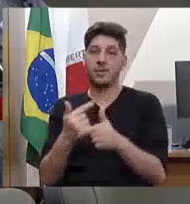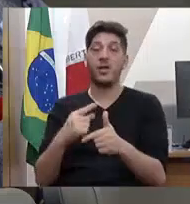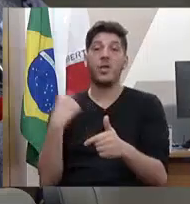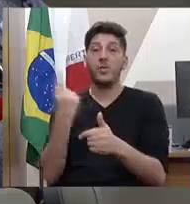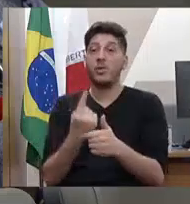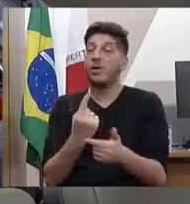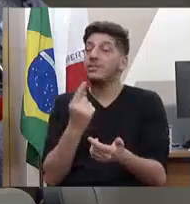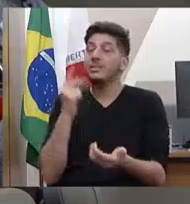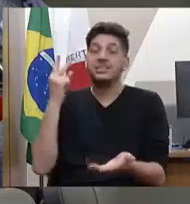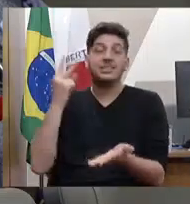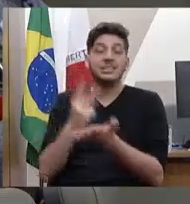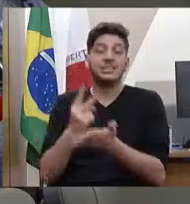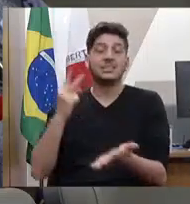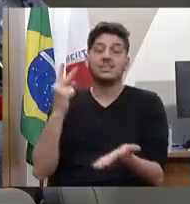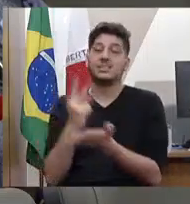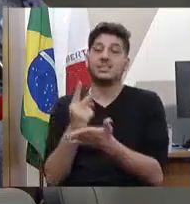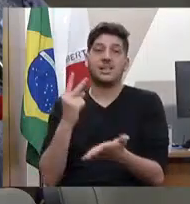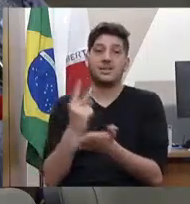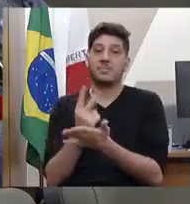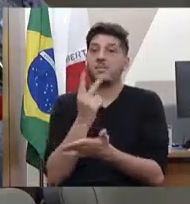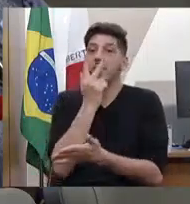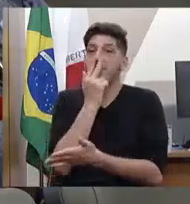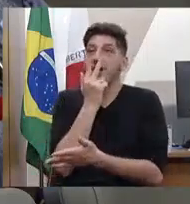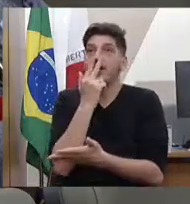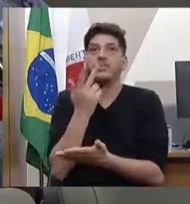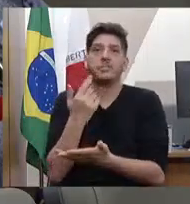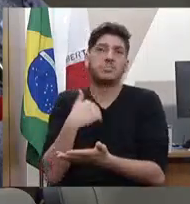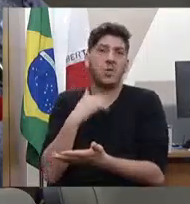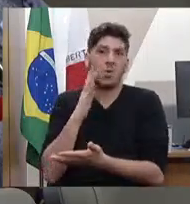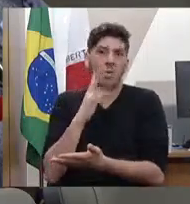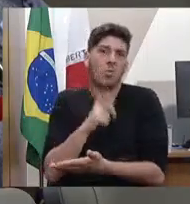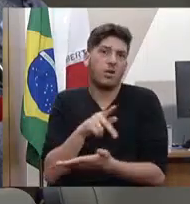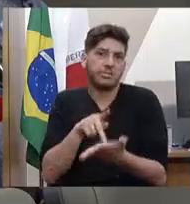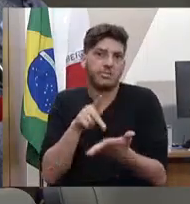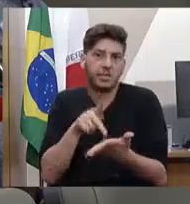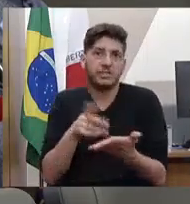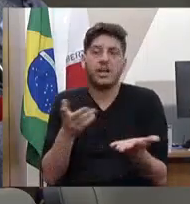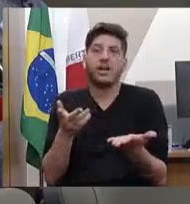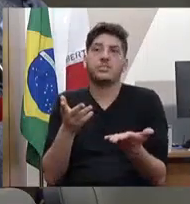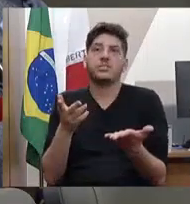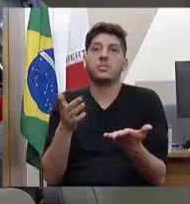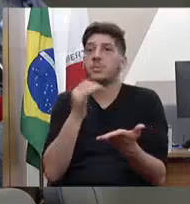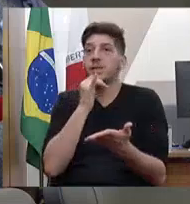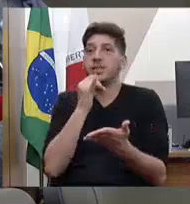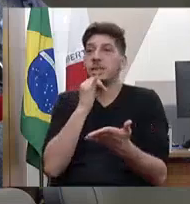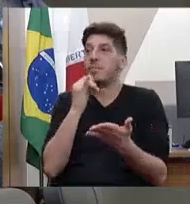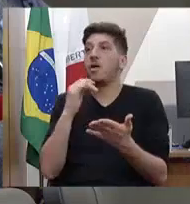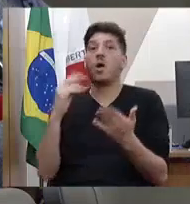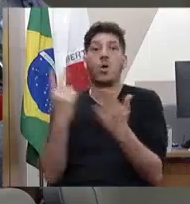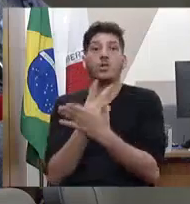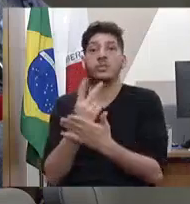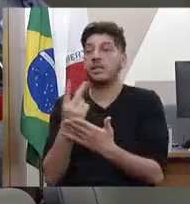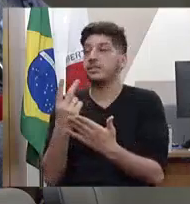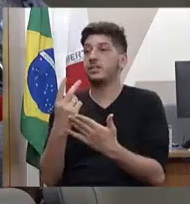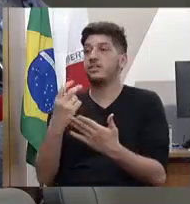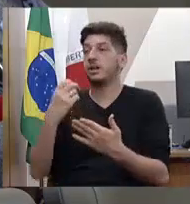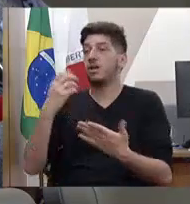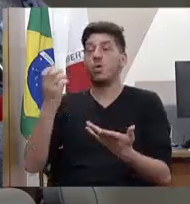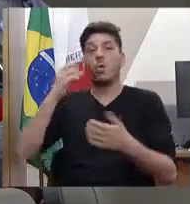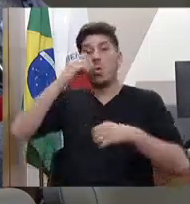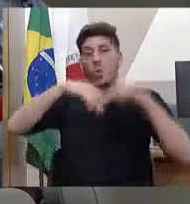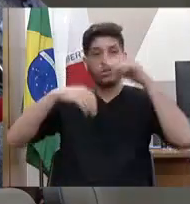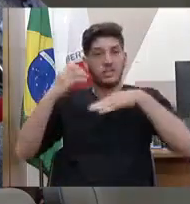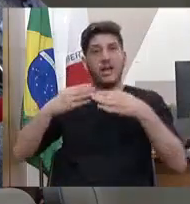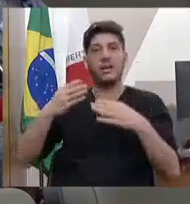permanentemente né quase que pode dizer assim com os trabalhadores sendo ameaçados de morte